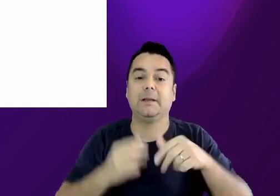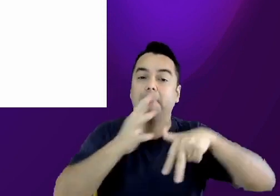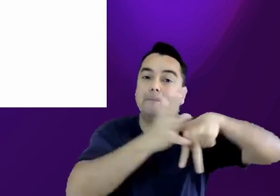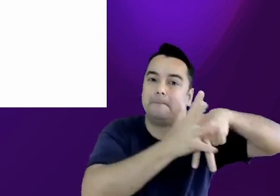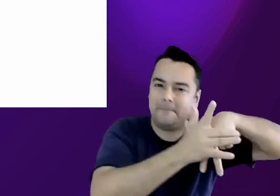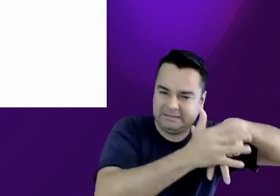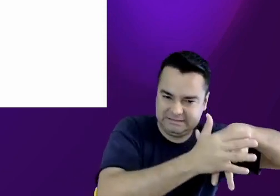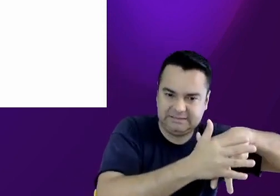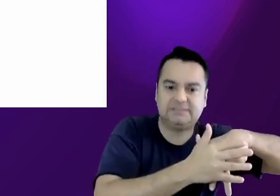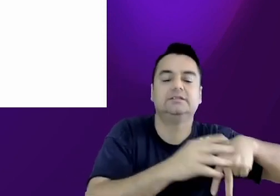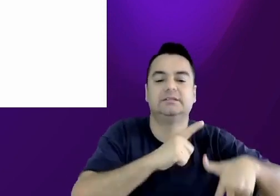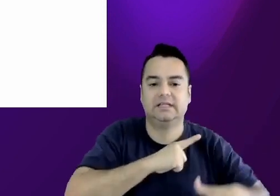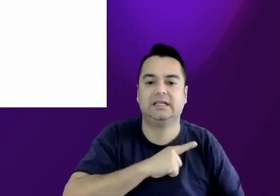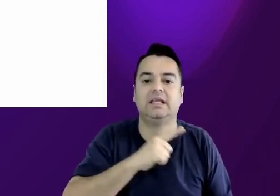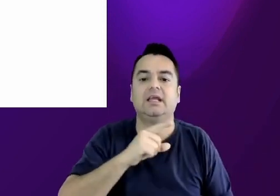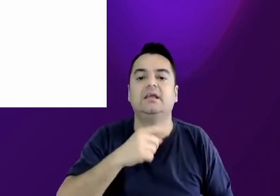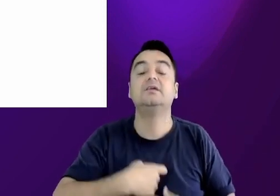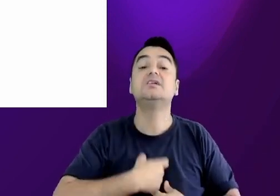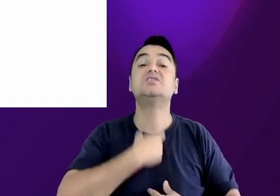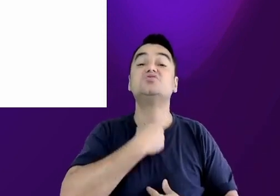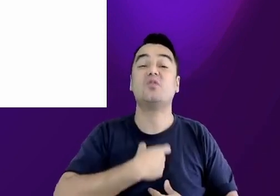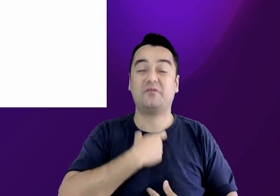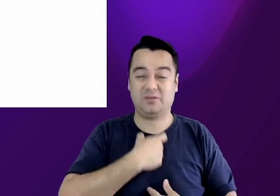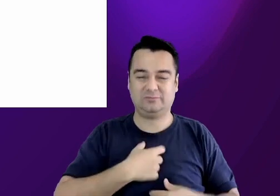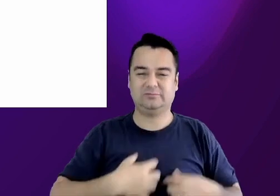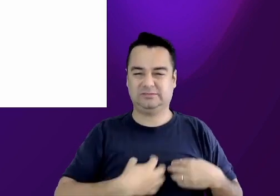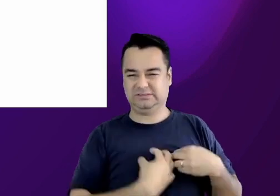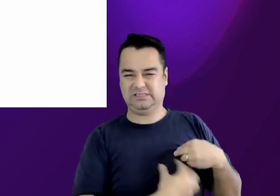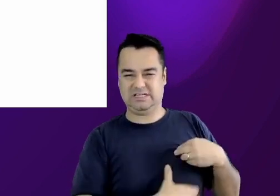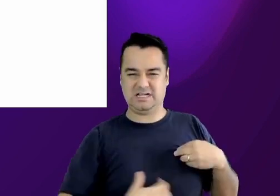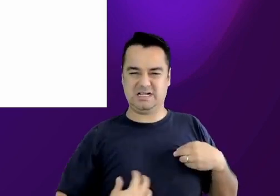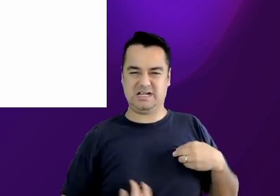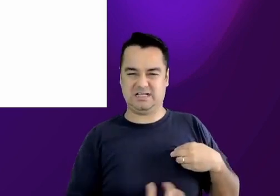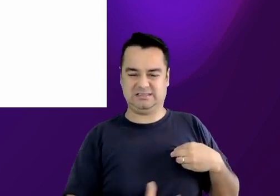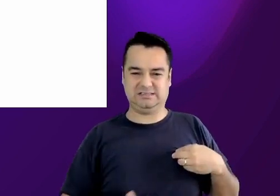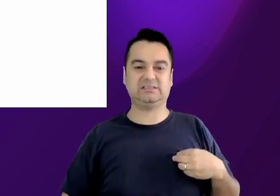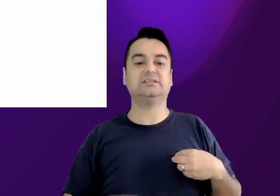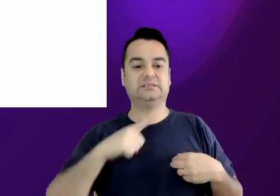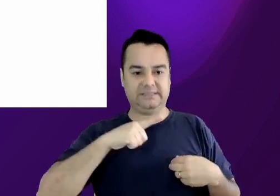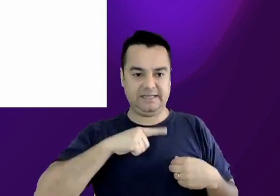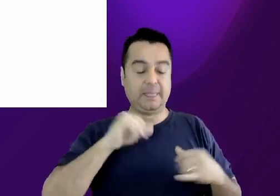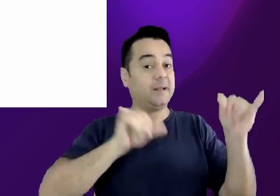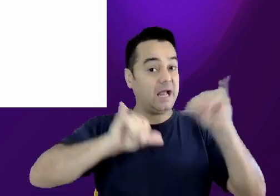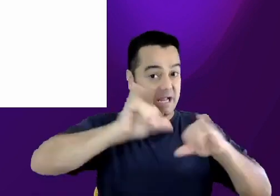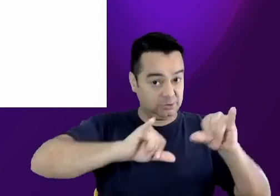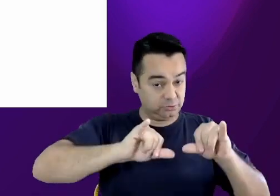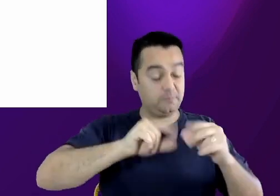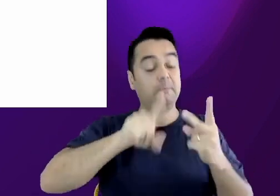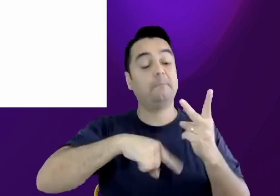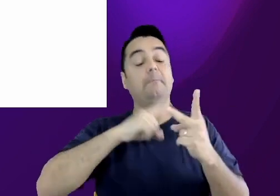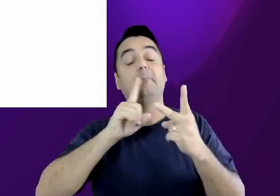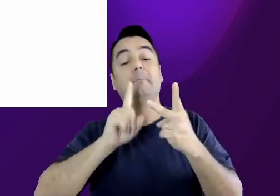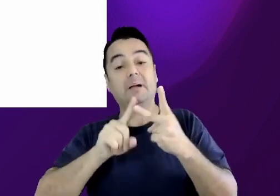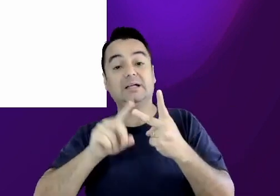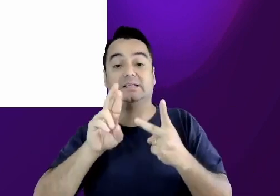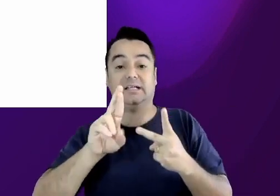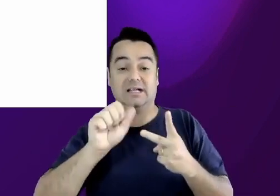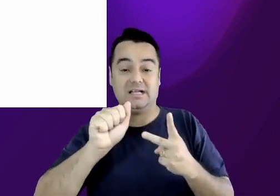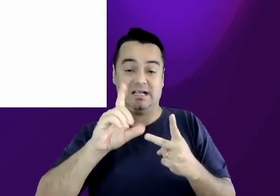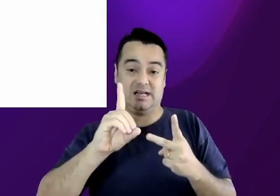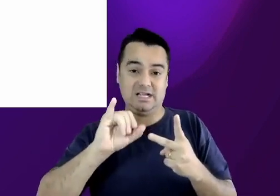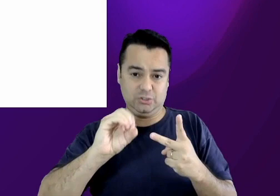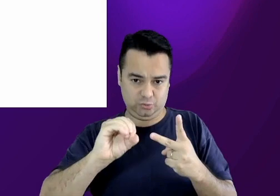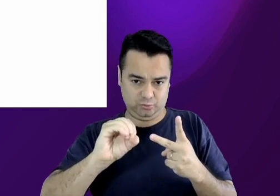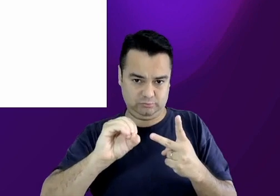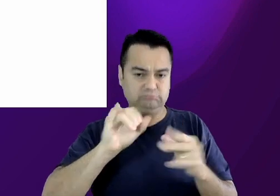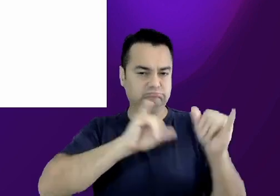junção esôfago-gástrica, a possibilidade de quimio-radioterapia, e aí a gente sabe que, quando a